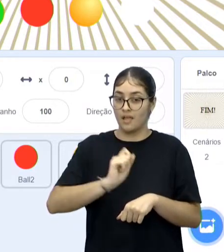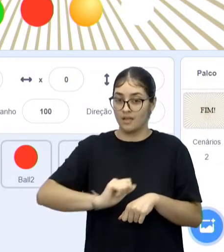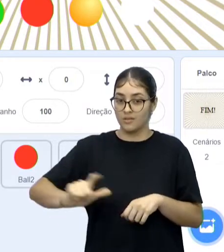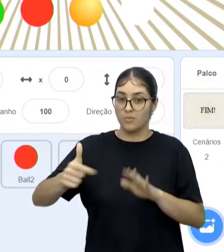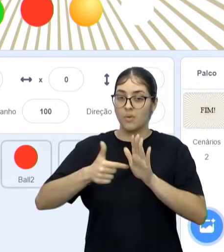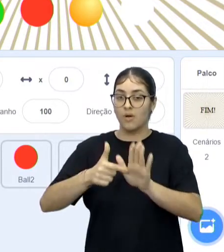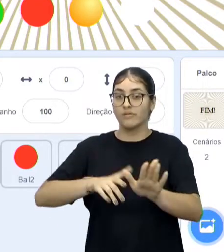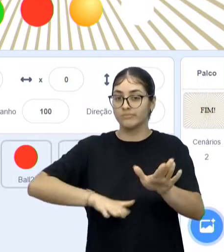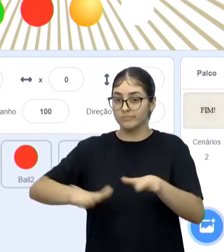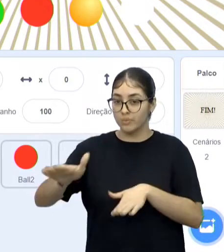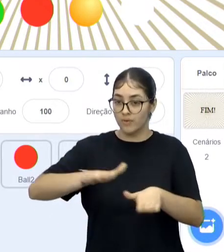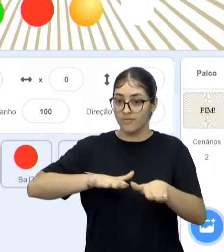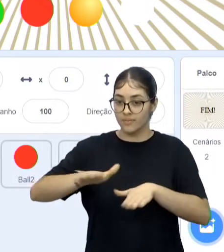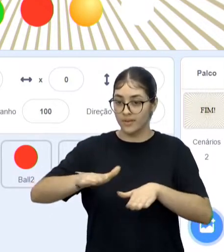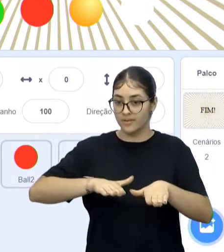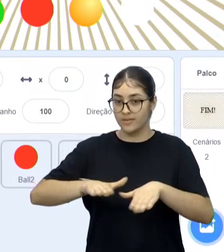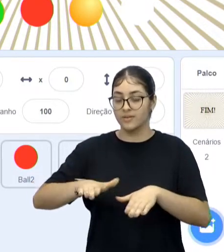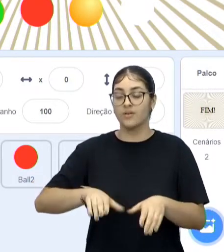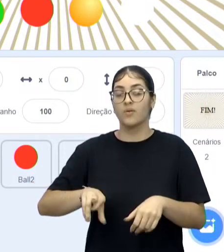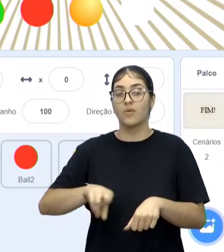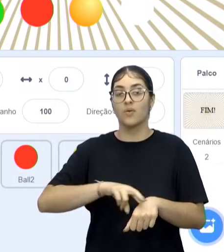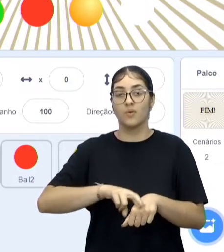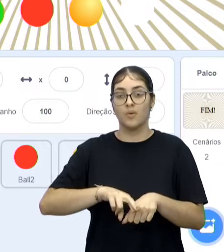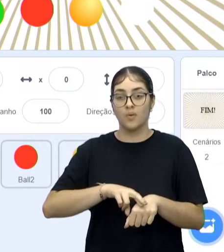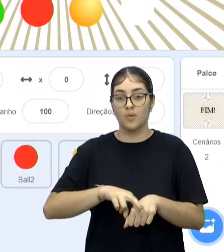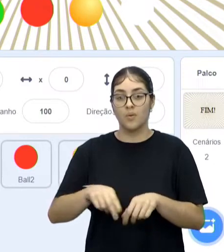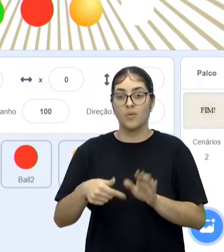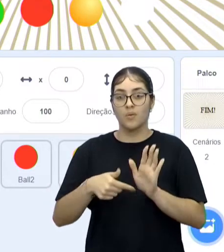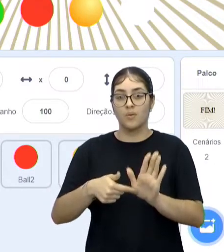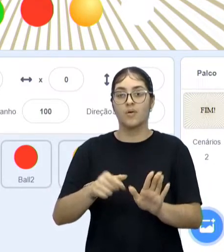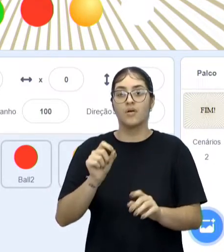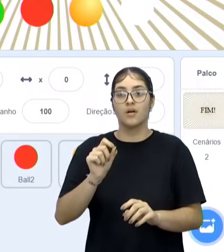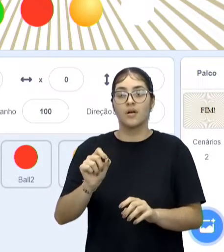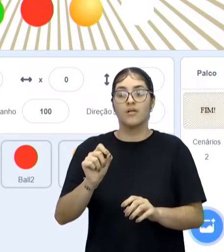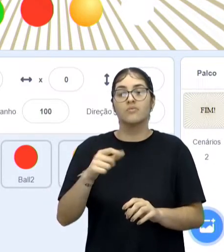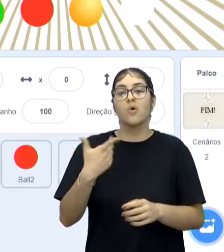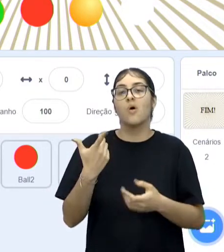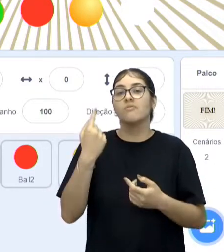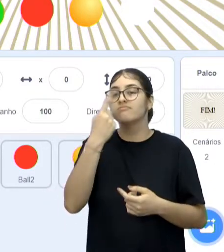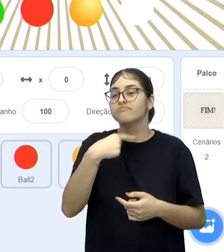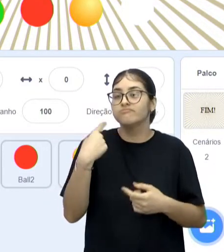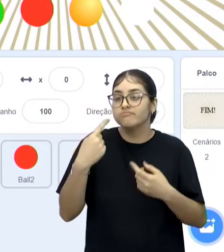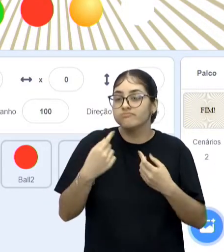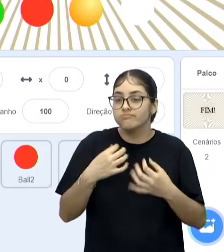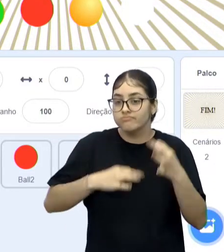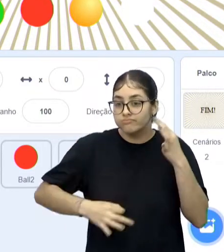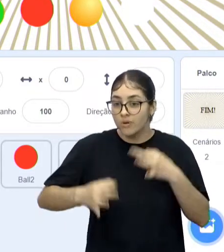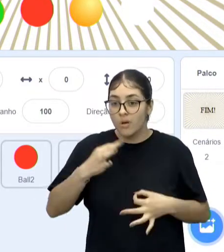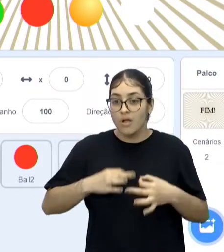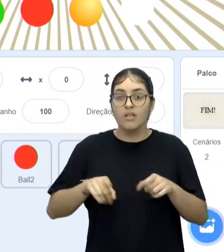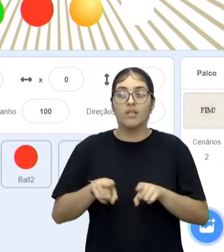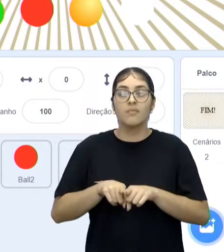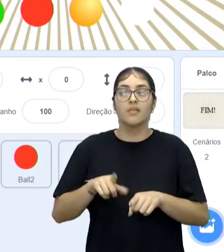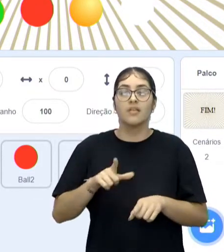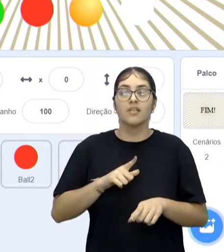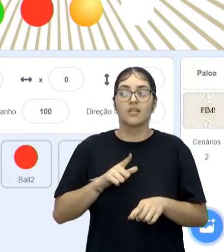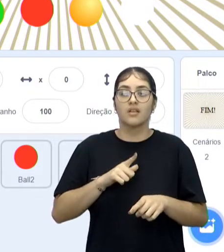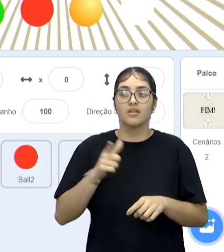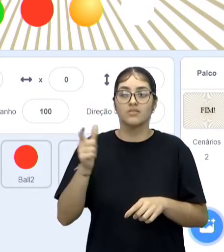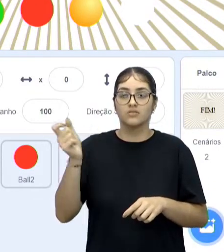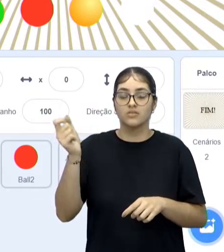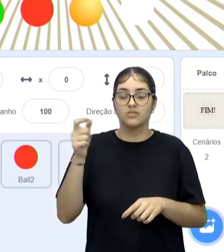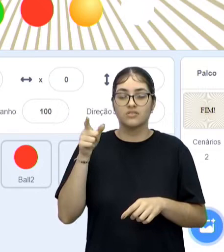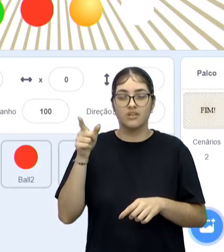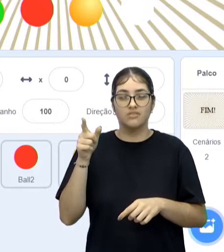indica movimento, o roxo aí que mostra a aparência, os sons são representados por esse lilás aí,